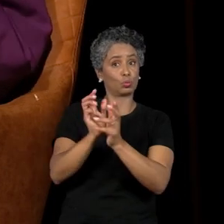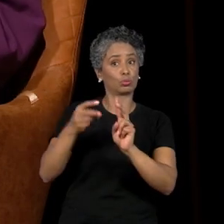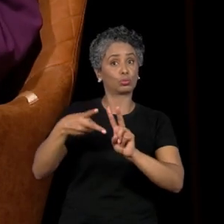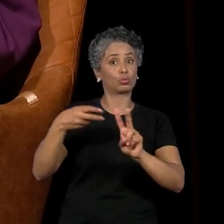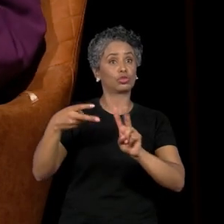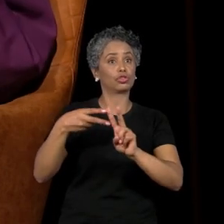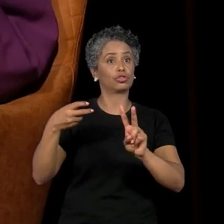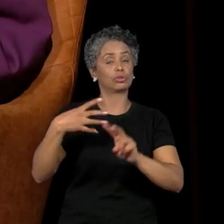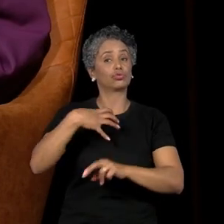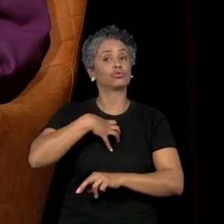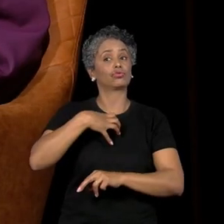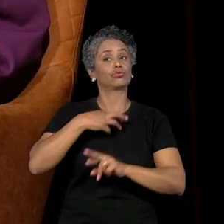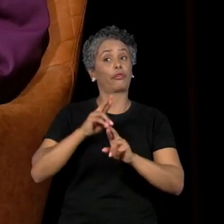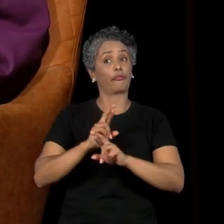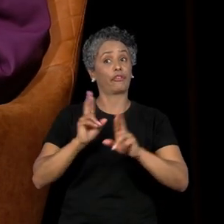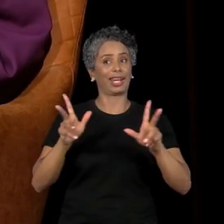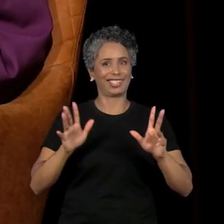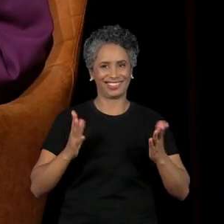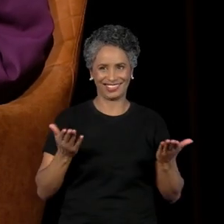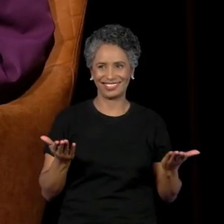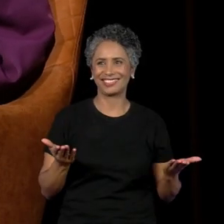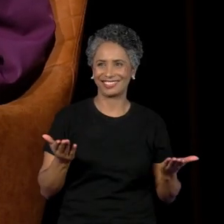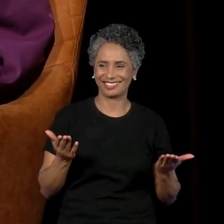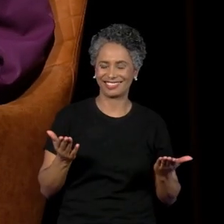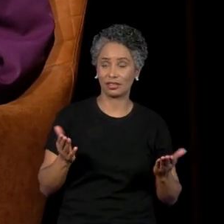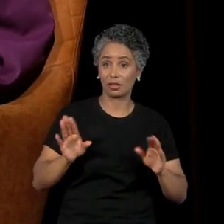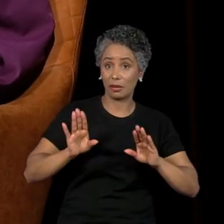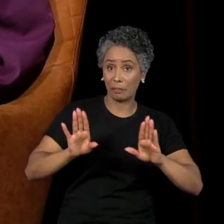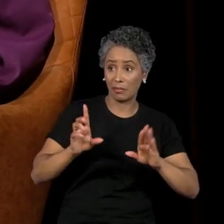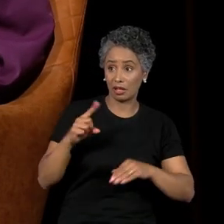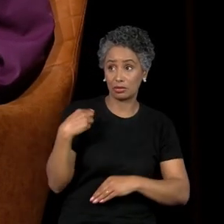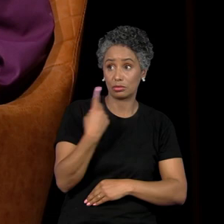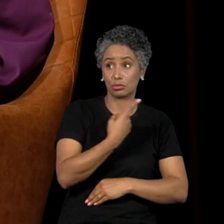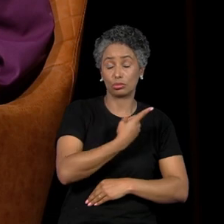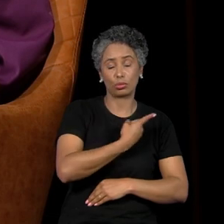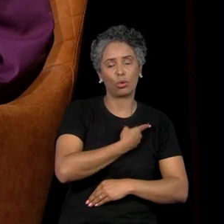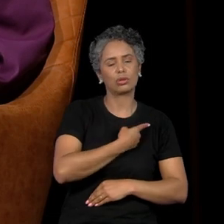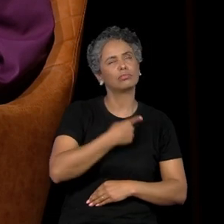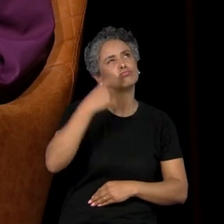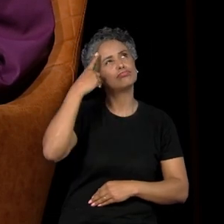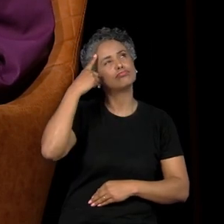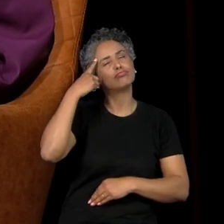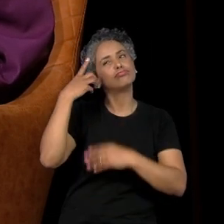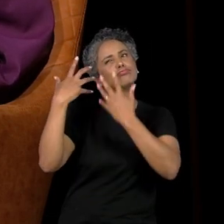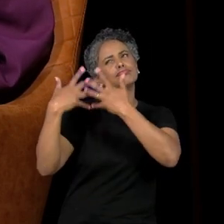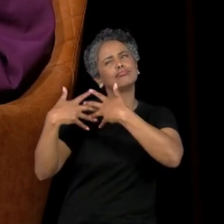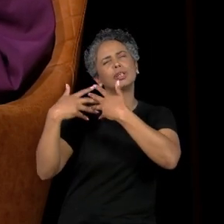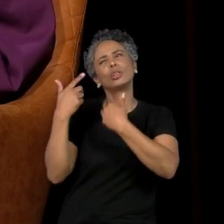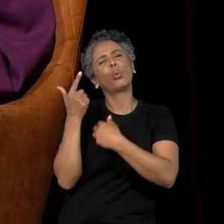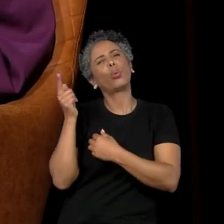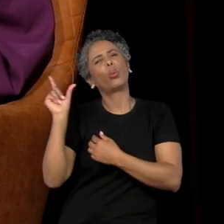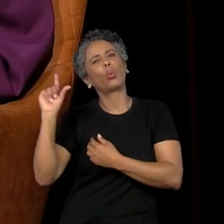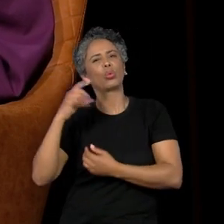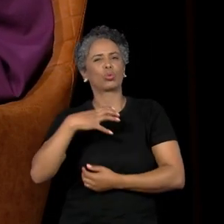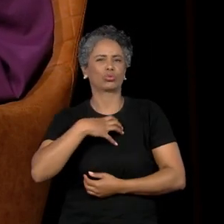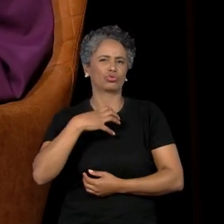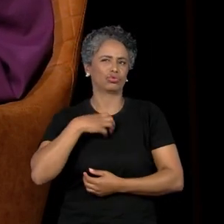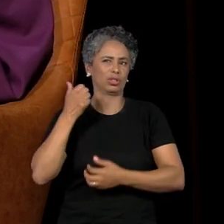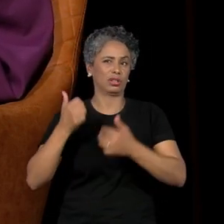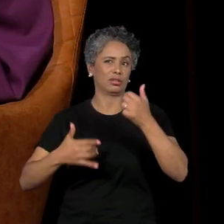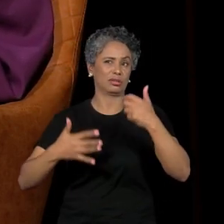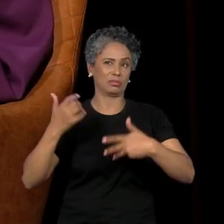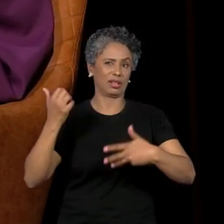vai se exibir. Não, não é isso. A gente tinha outras coisas para falar. E com essa